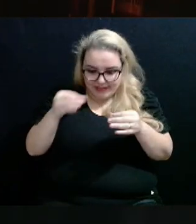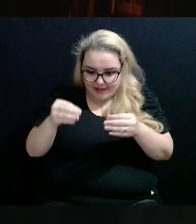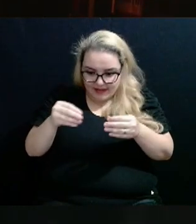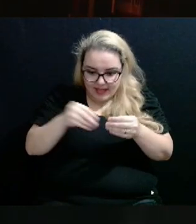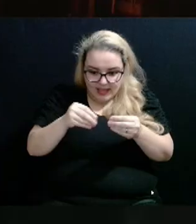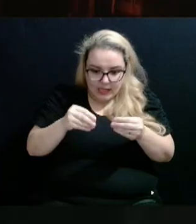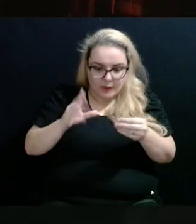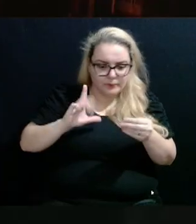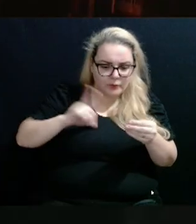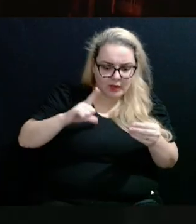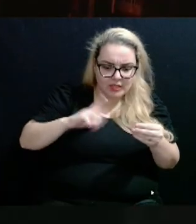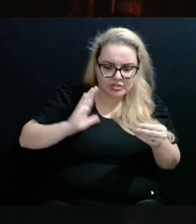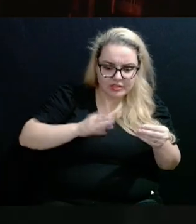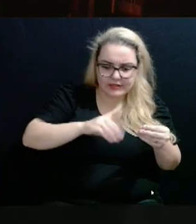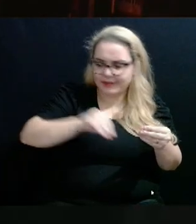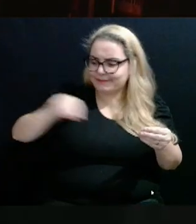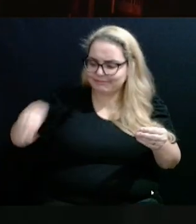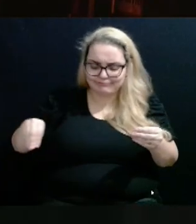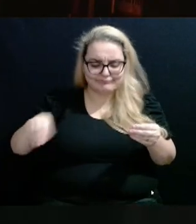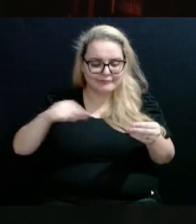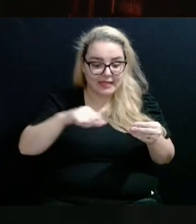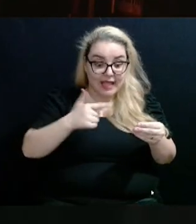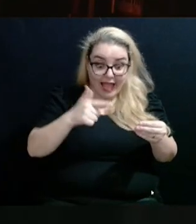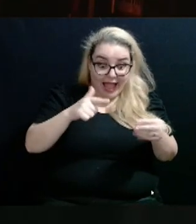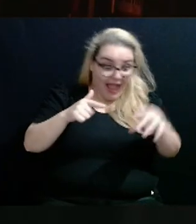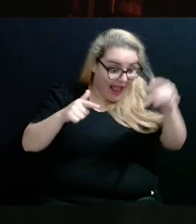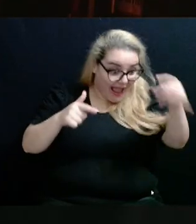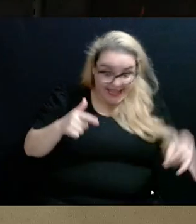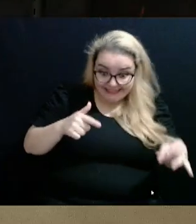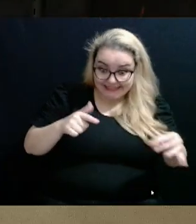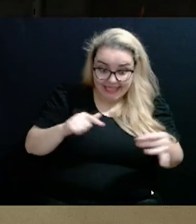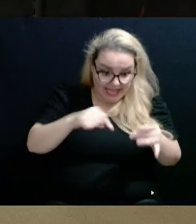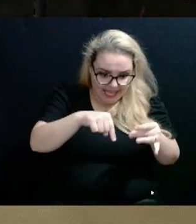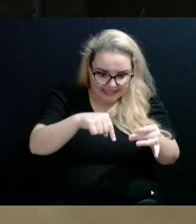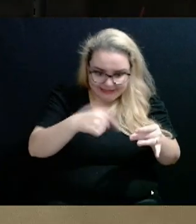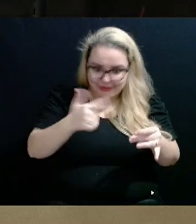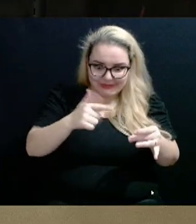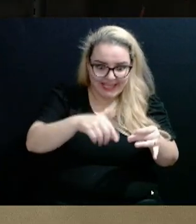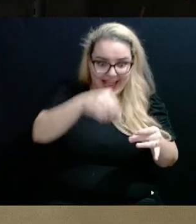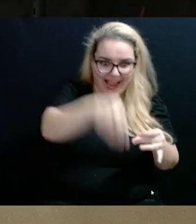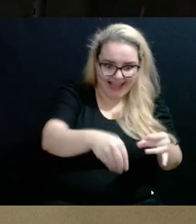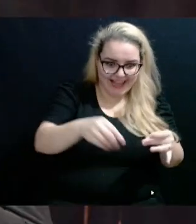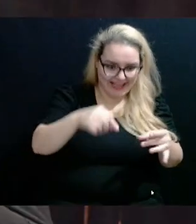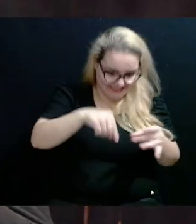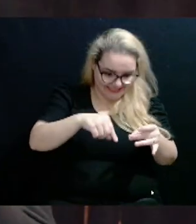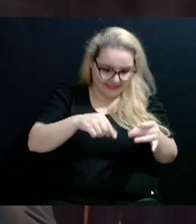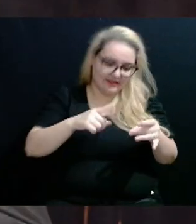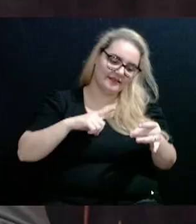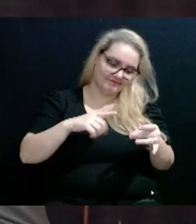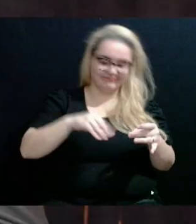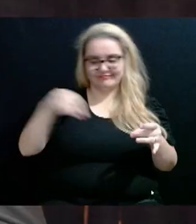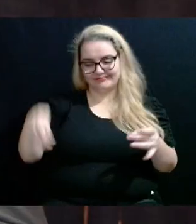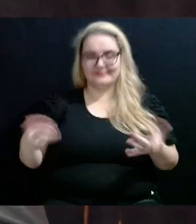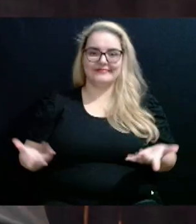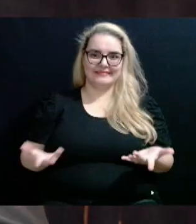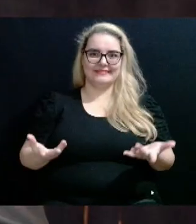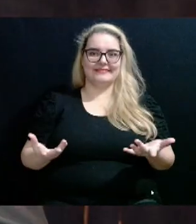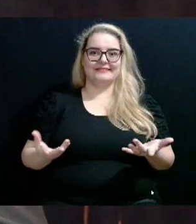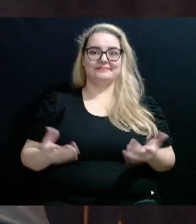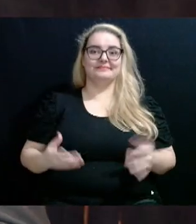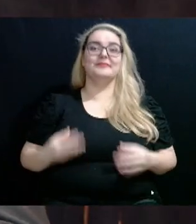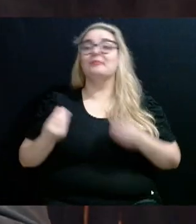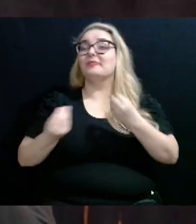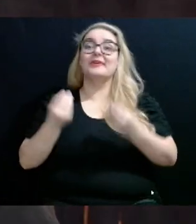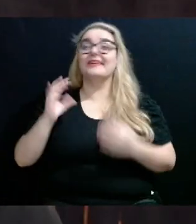tão gostosa. Por que isso? Por que a gente se apaixona? O que acontece? É o sistema de recompensa, né? Recompensa e que também gera